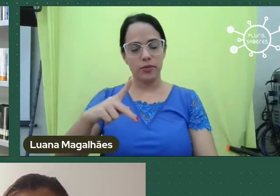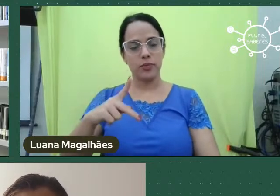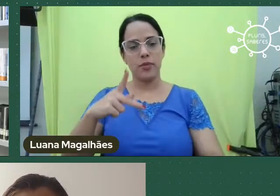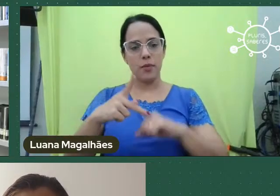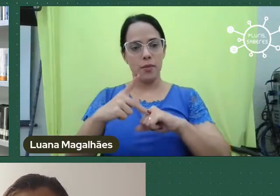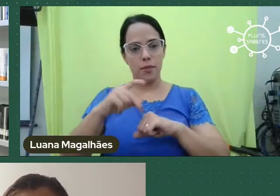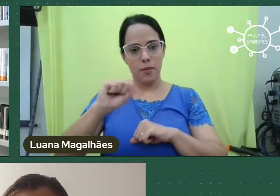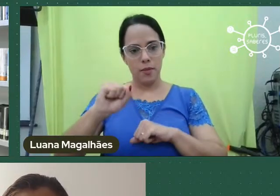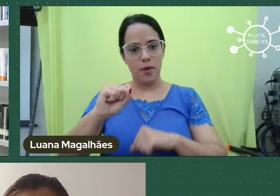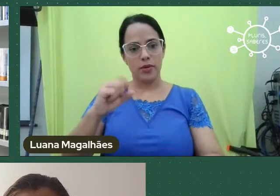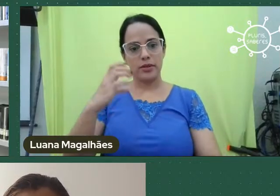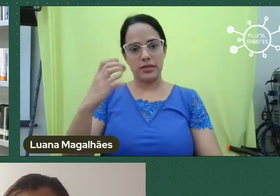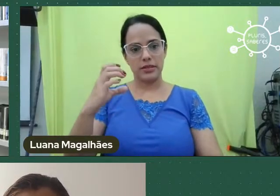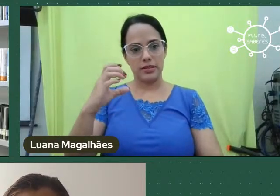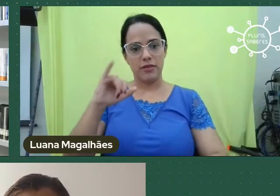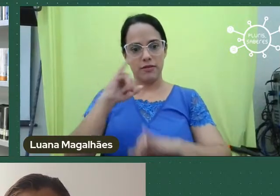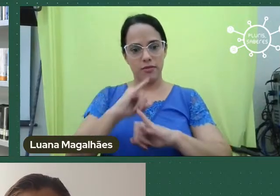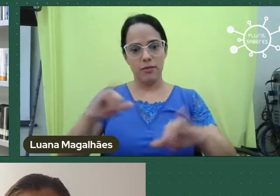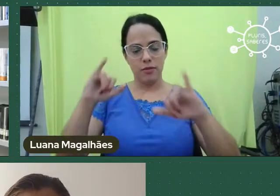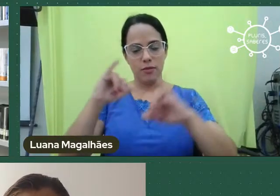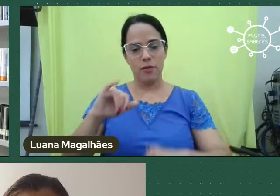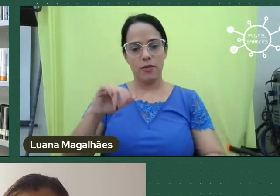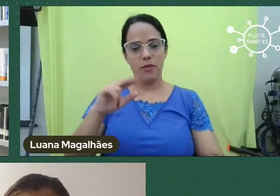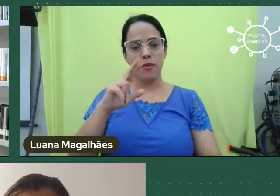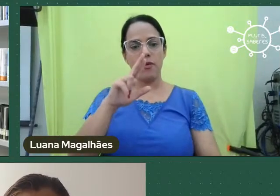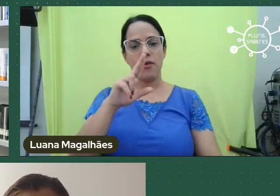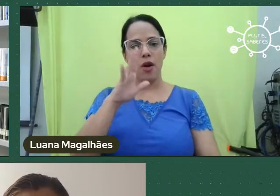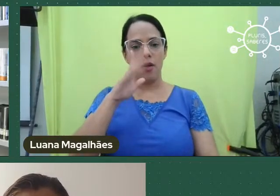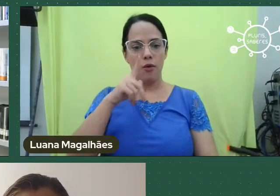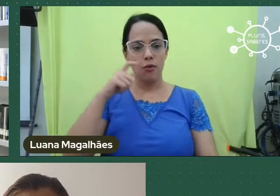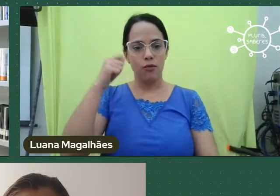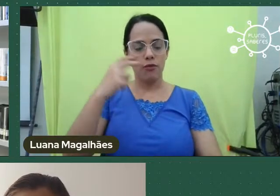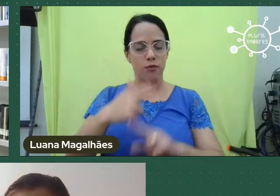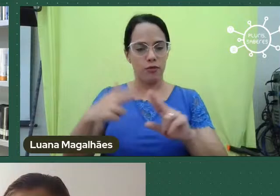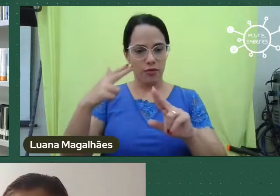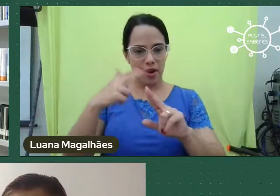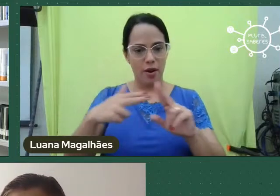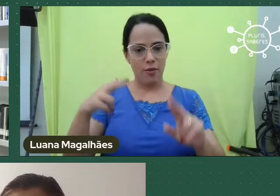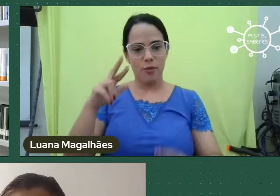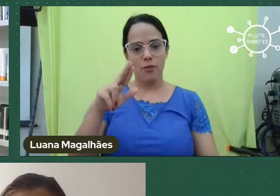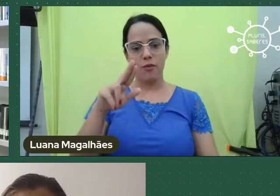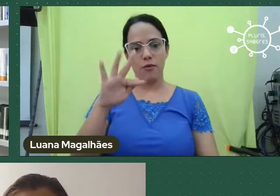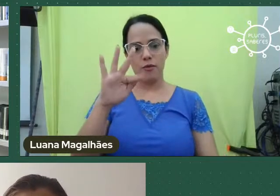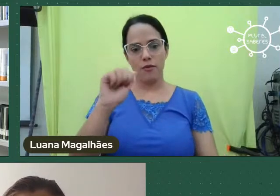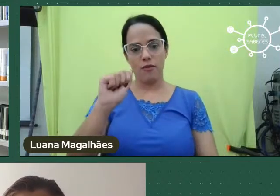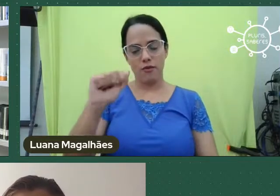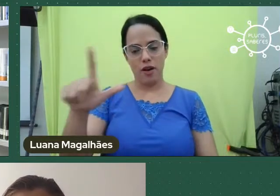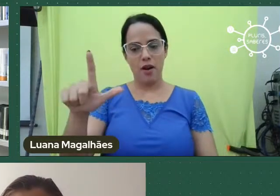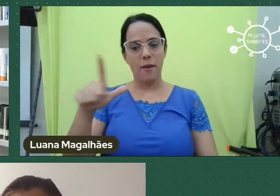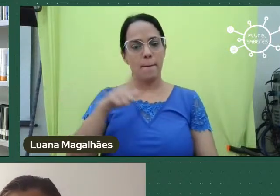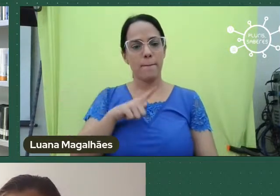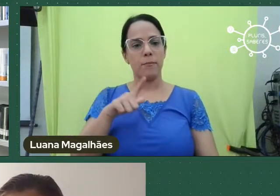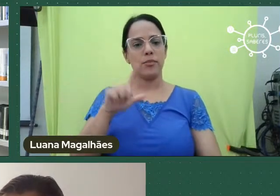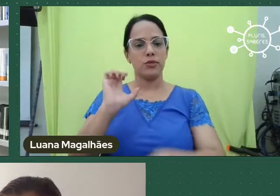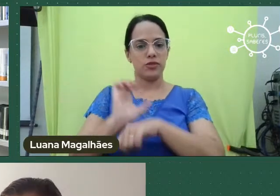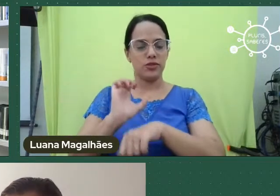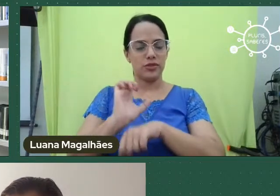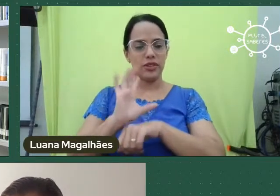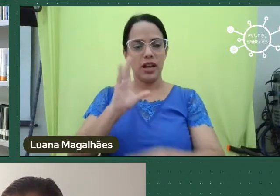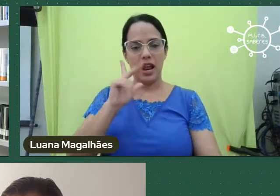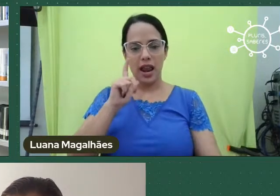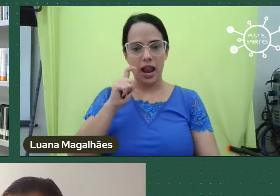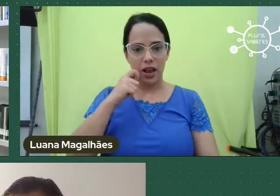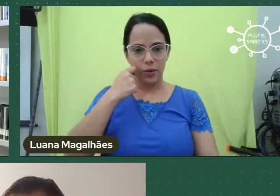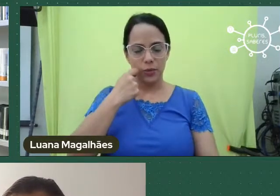da Informação da UFAL, pesquisadora na Fundação de Amparo à Pesquisa do Estado de Alagoas, coordenadora